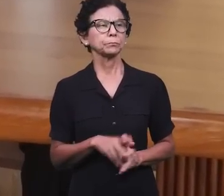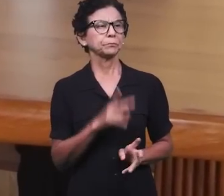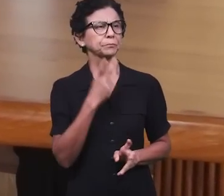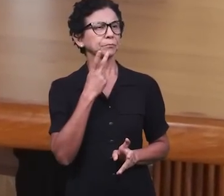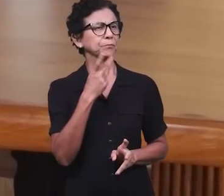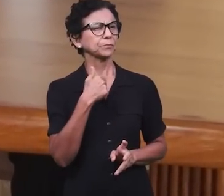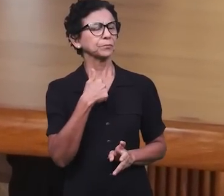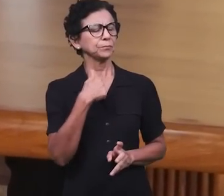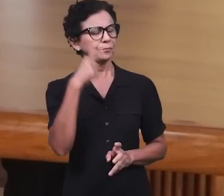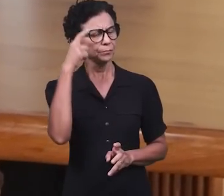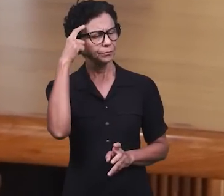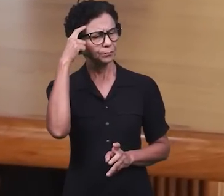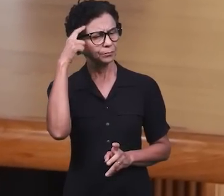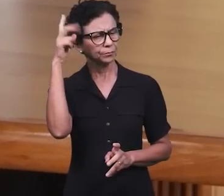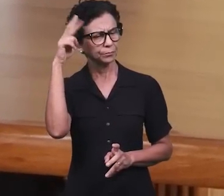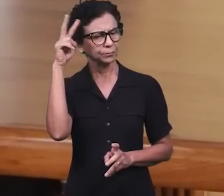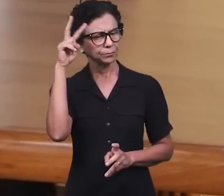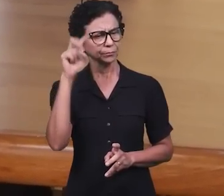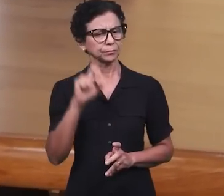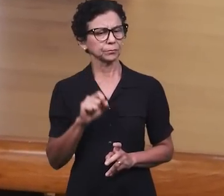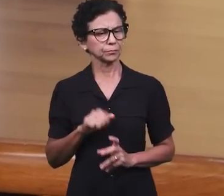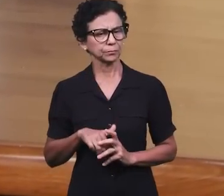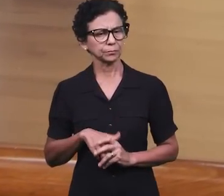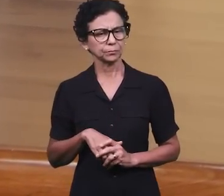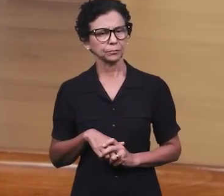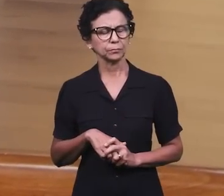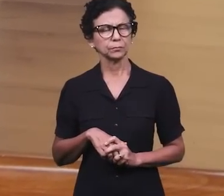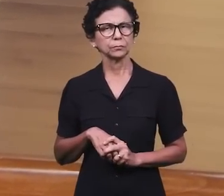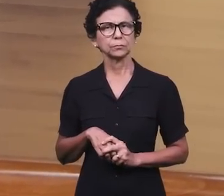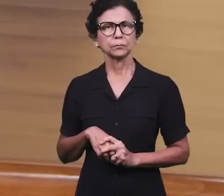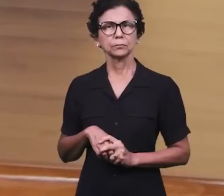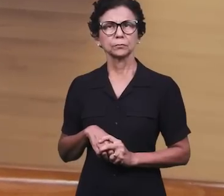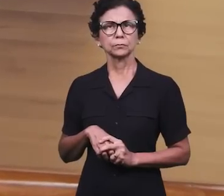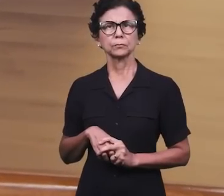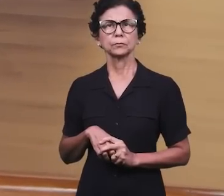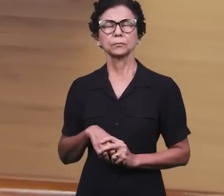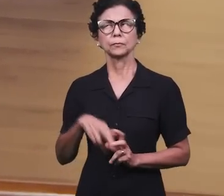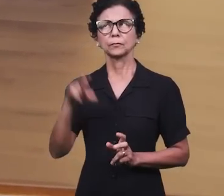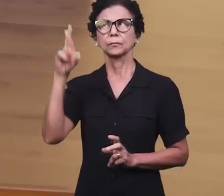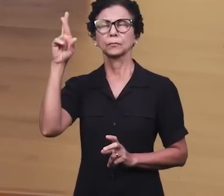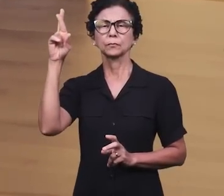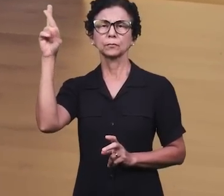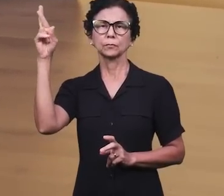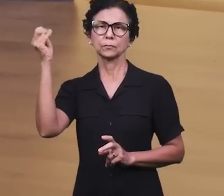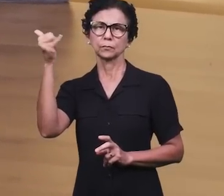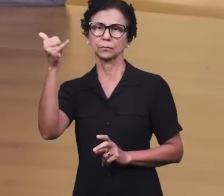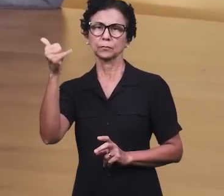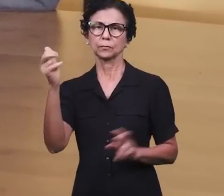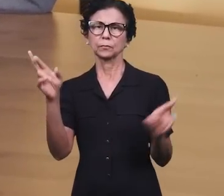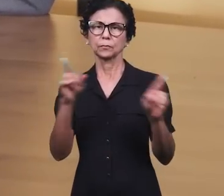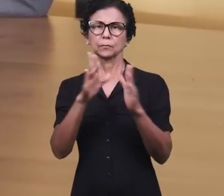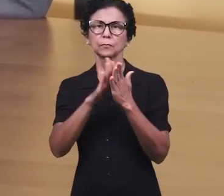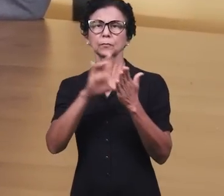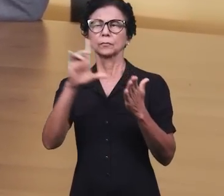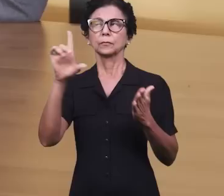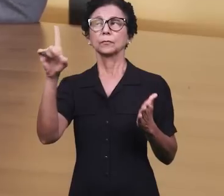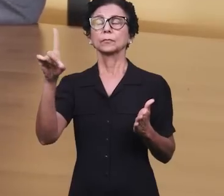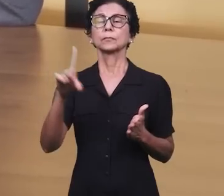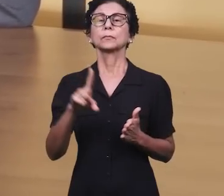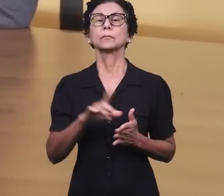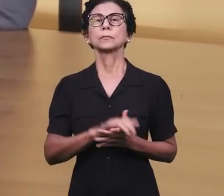Você estava falando aí, Fábio, eu estava me lembrando daquilo que o senhor tem falado conosco nesses últimos dias, com relação à palavra,